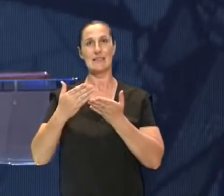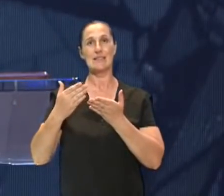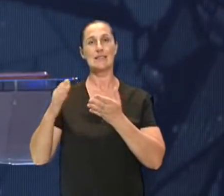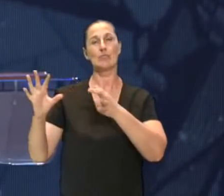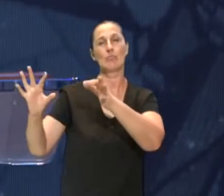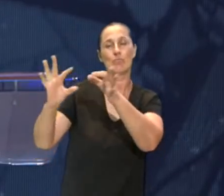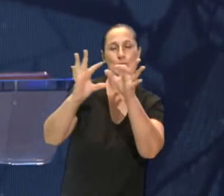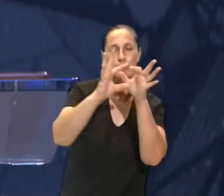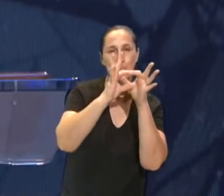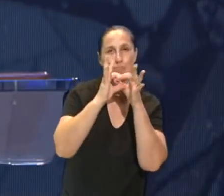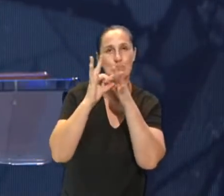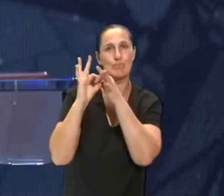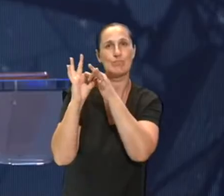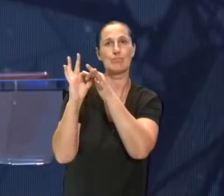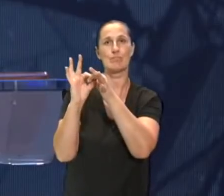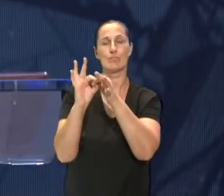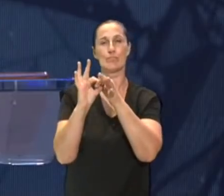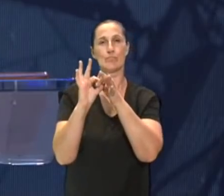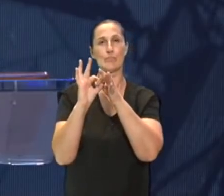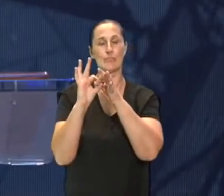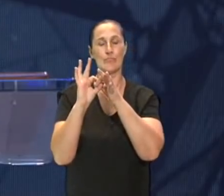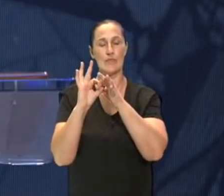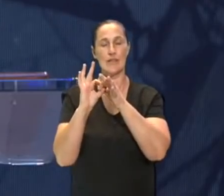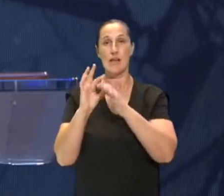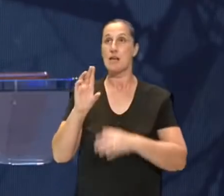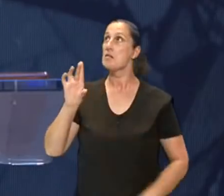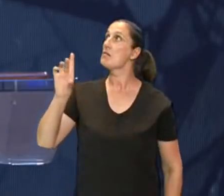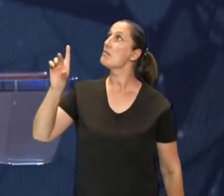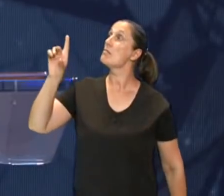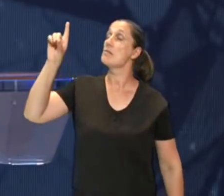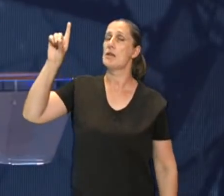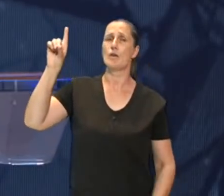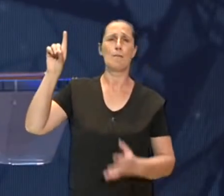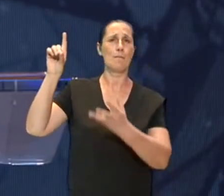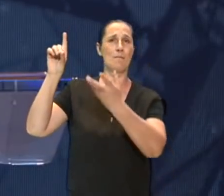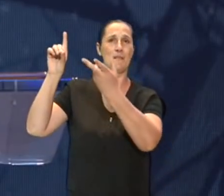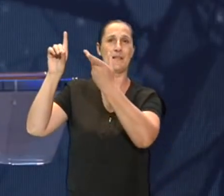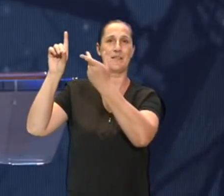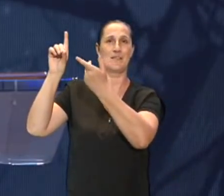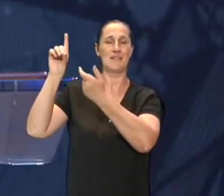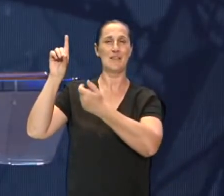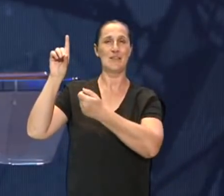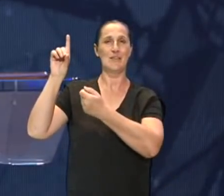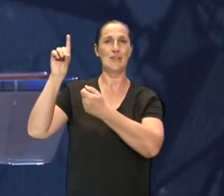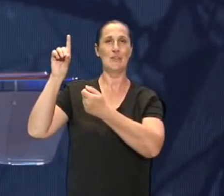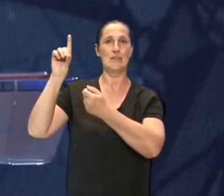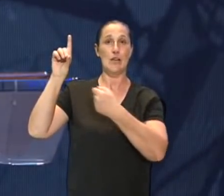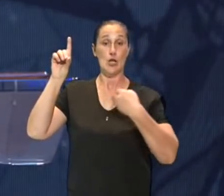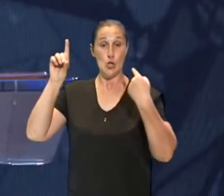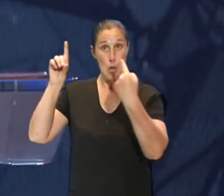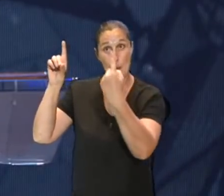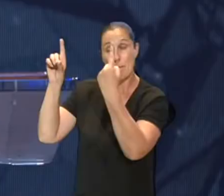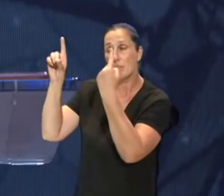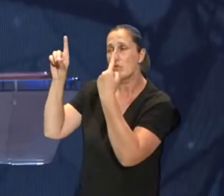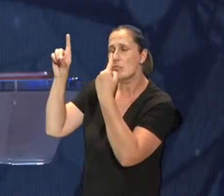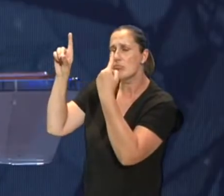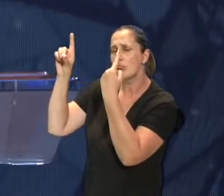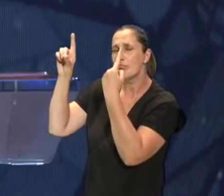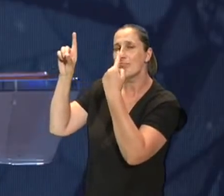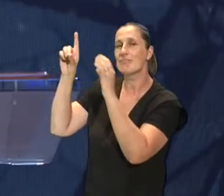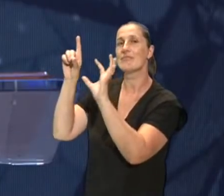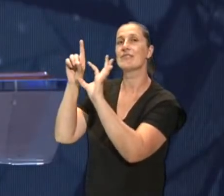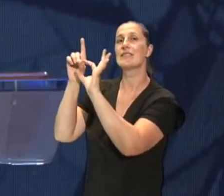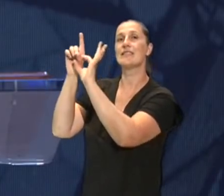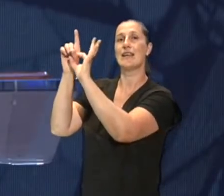comunhão conosco. E é esse Deus tremendo que, pela intimidade conosco,